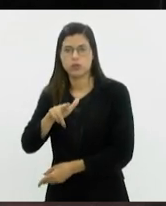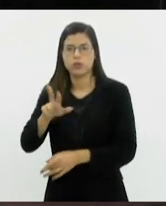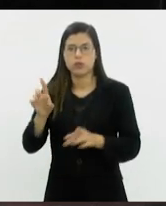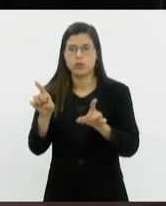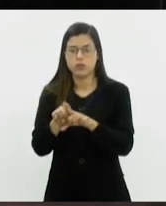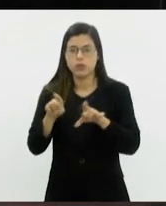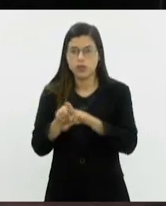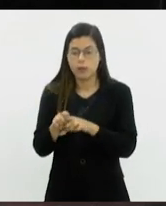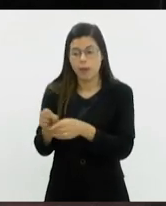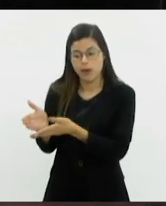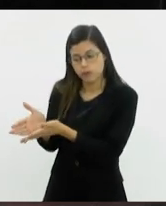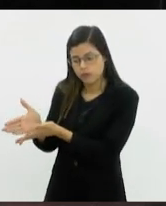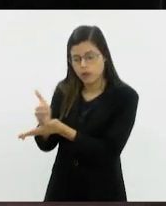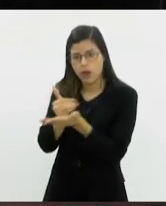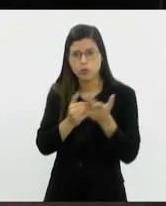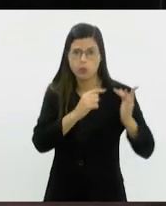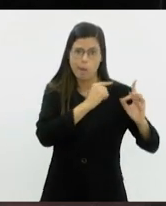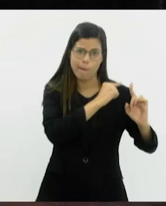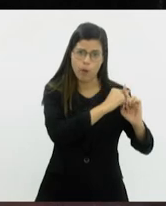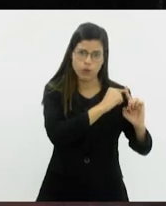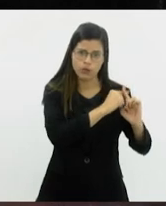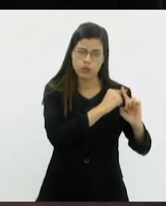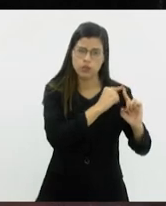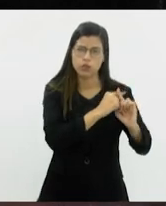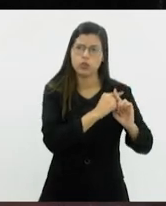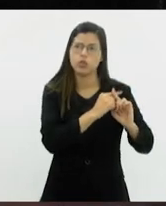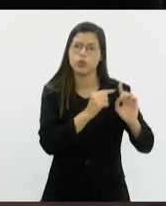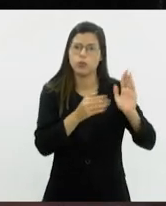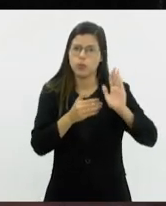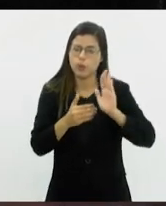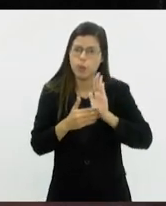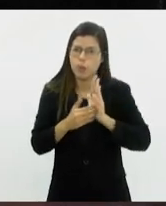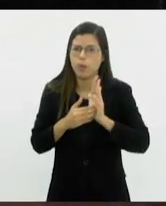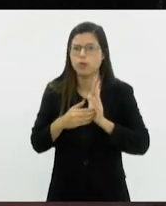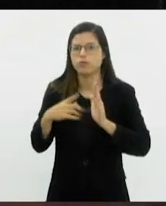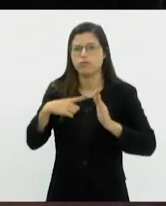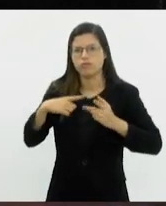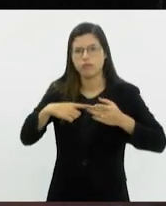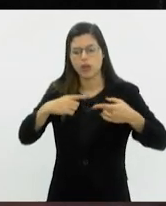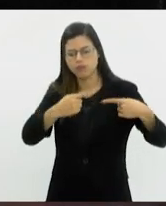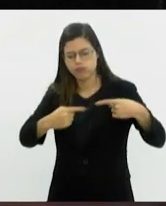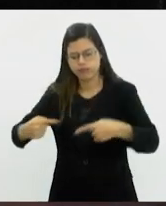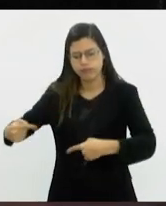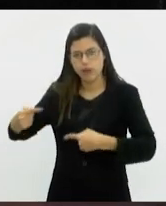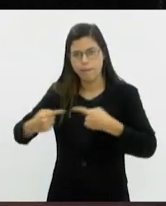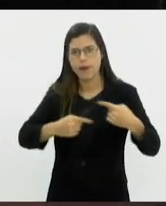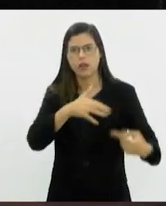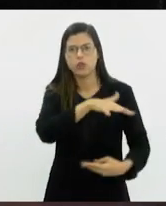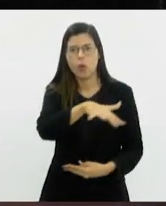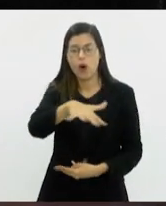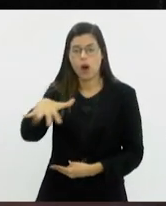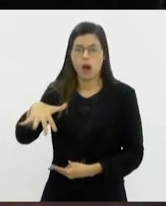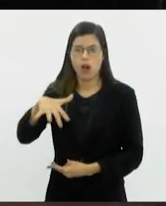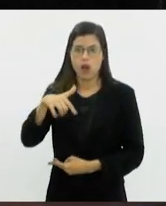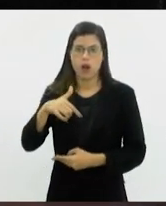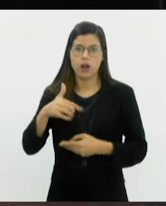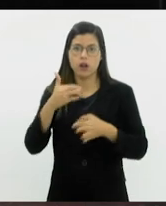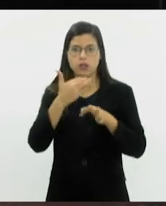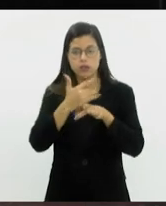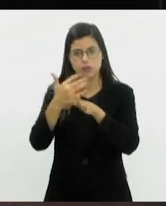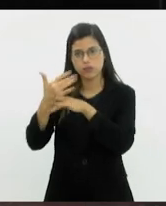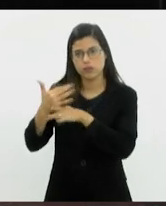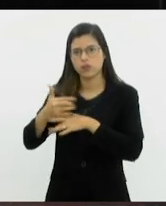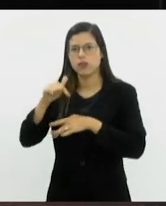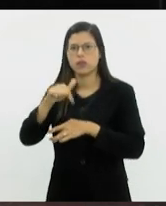dados positivos e propositivos, abrir um amplo diálogo com esses segmentos também nos territórios do Estado do